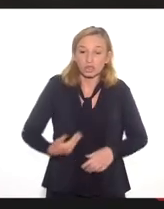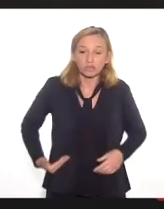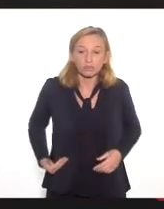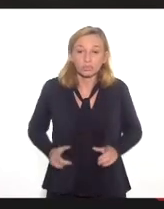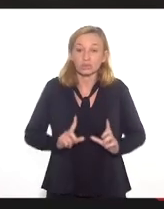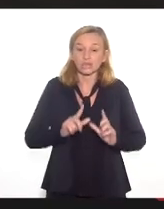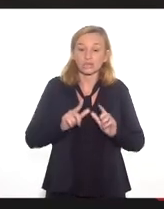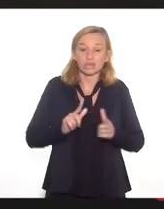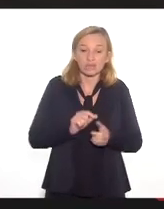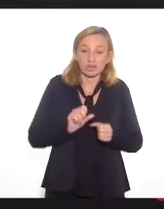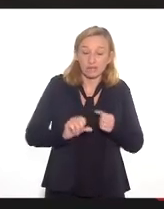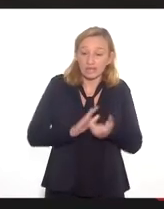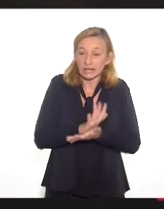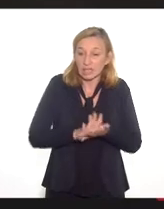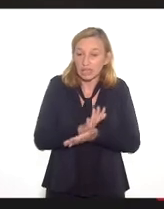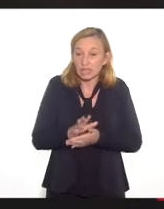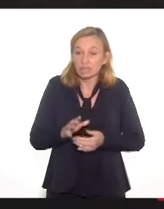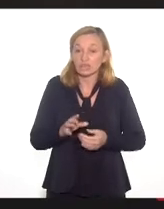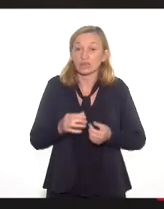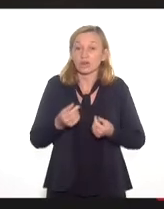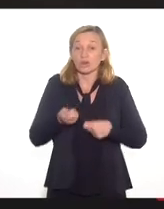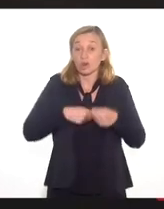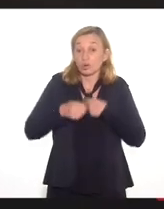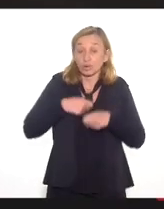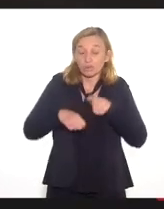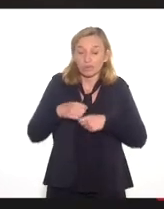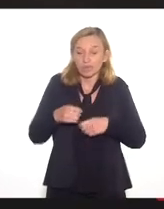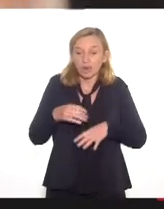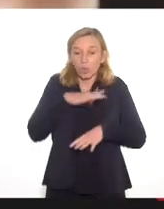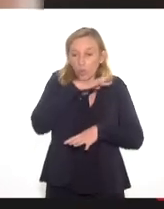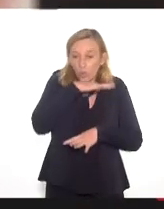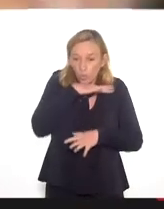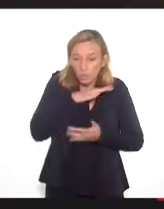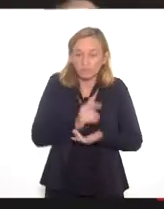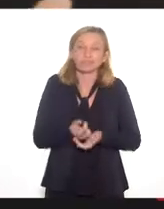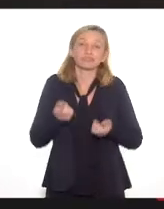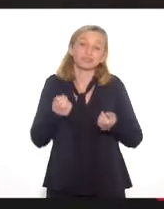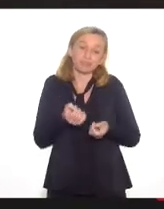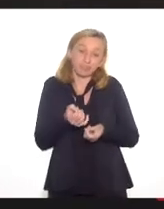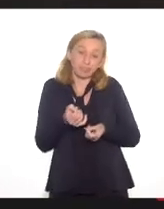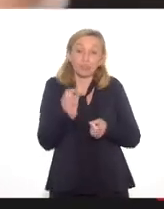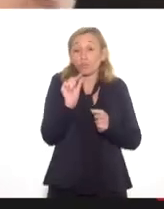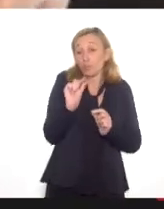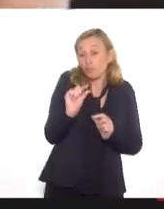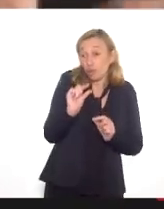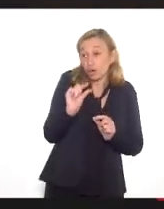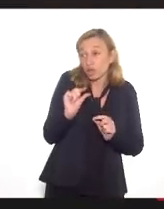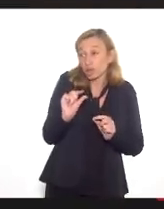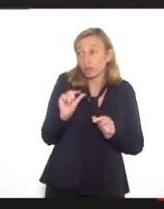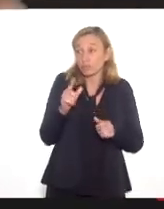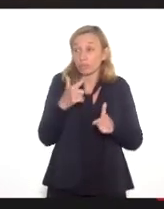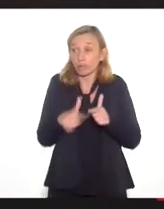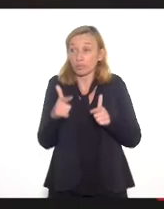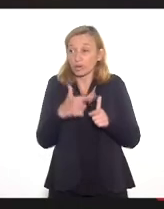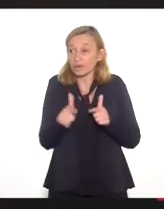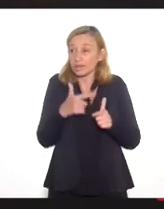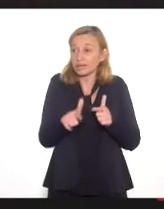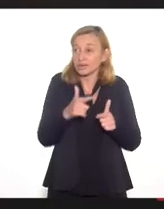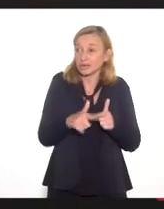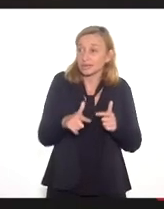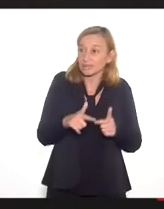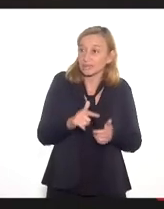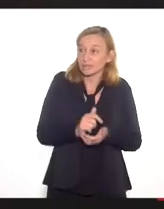aplicadas nós temos uma economia em frangalhos e ainda por cima temos um pequeno problema entre aspas que é a covid